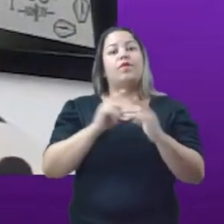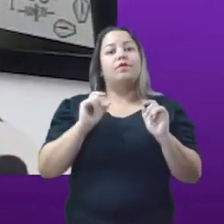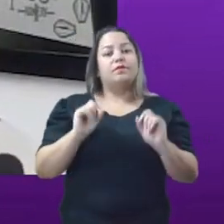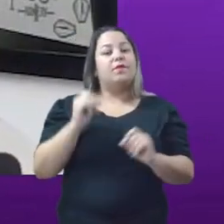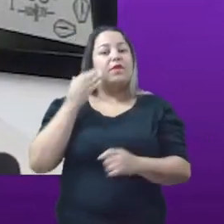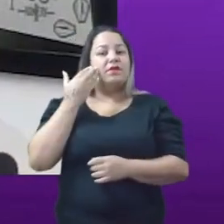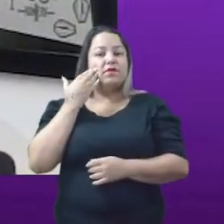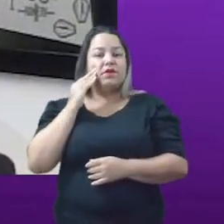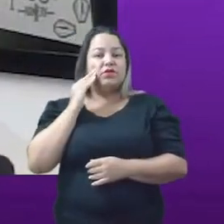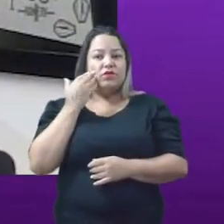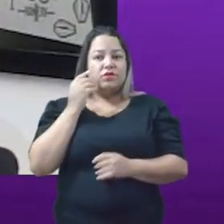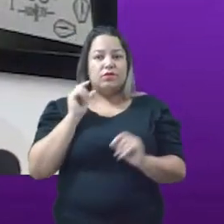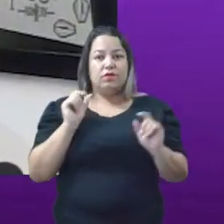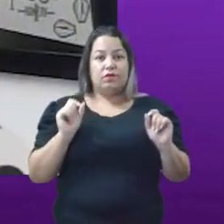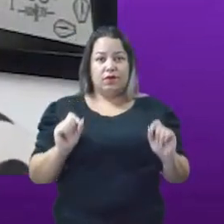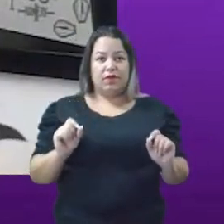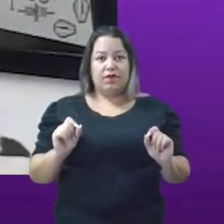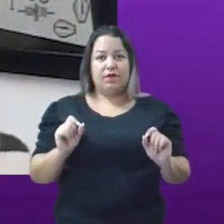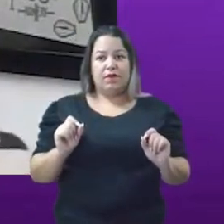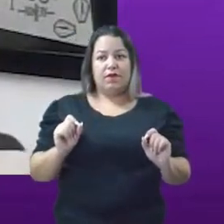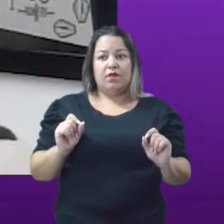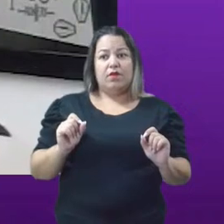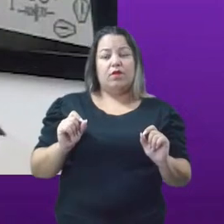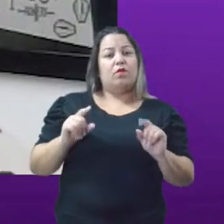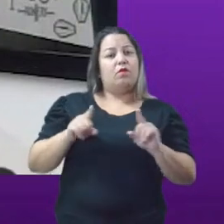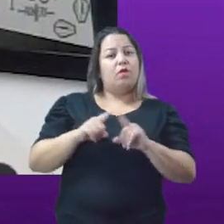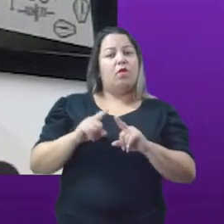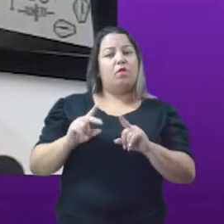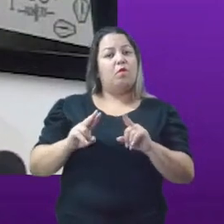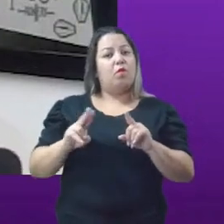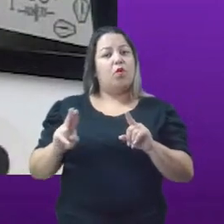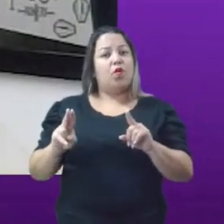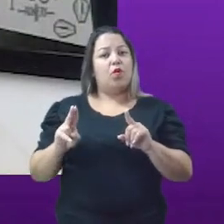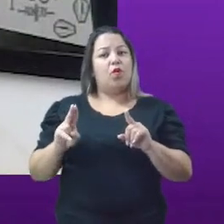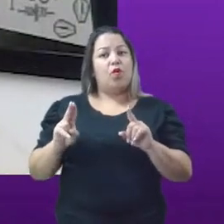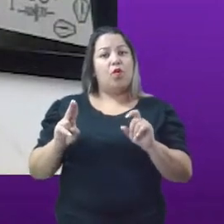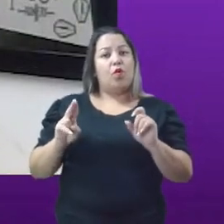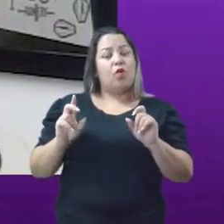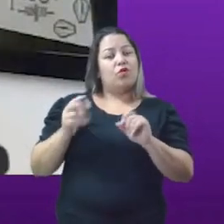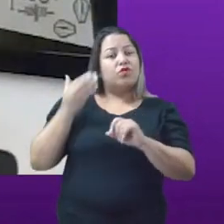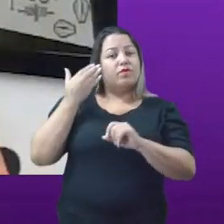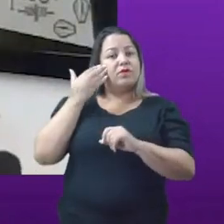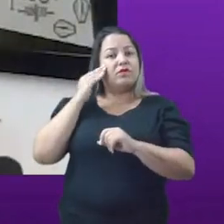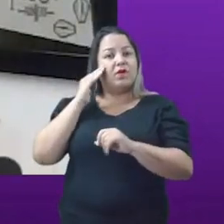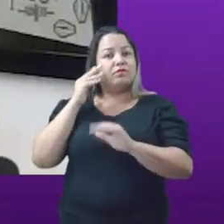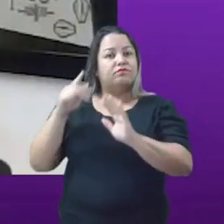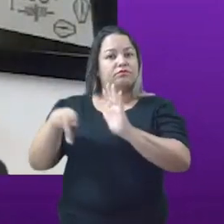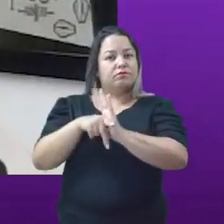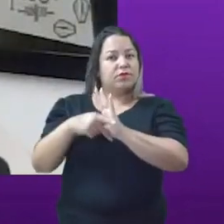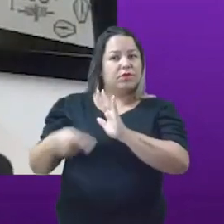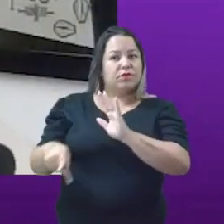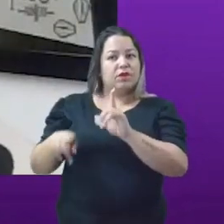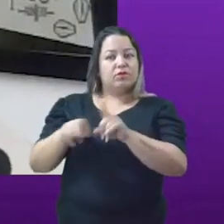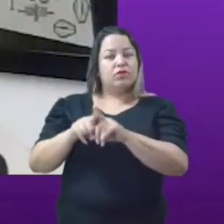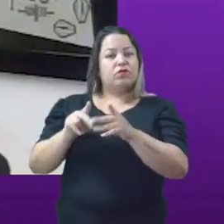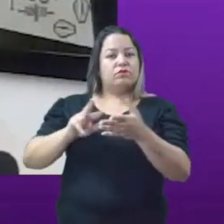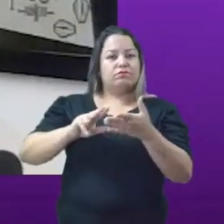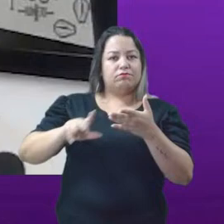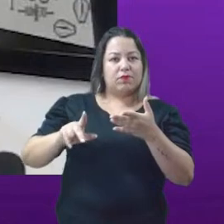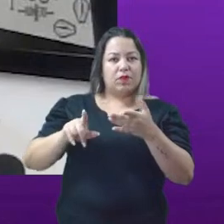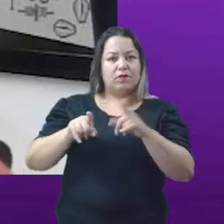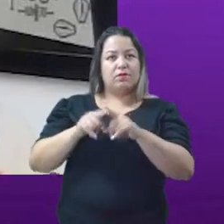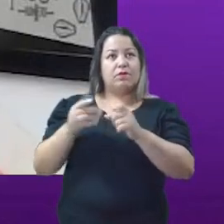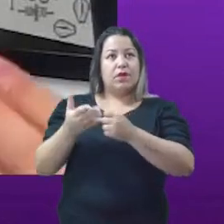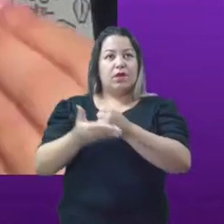entende como uma chave normativa de compreensão da própria fundamentação do gênero, baseado